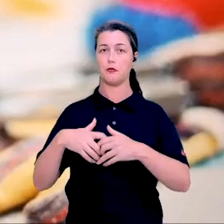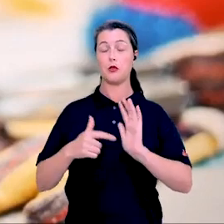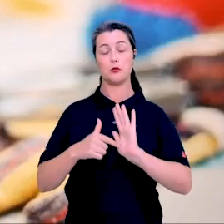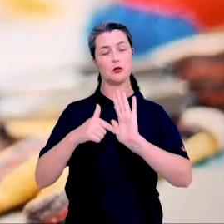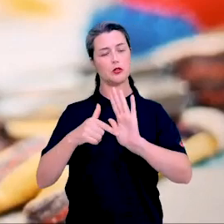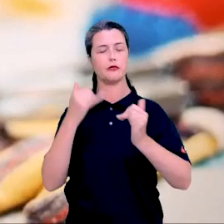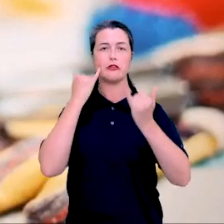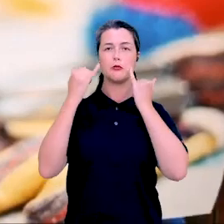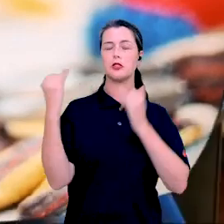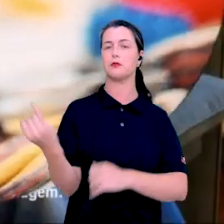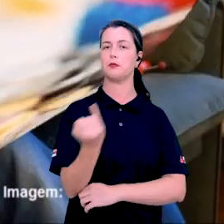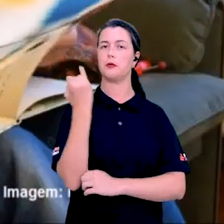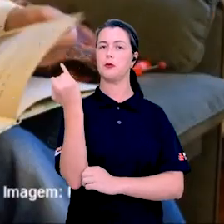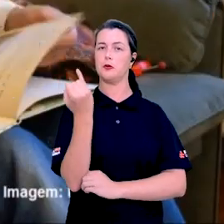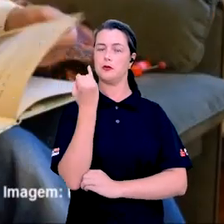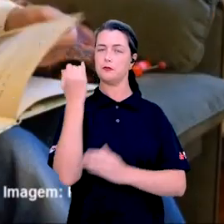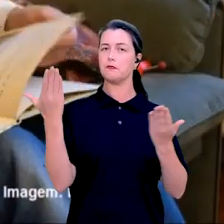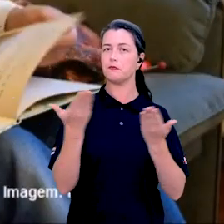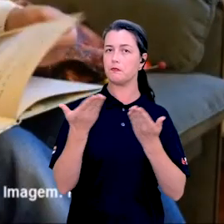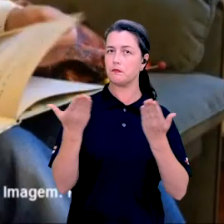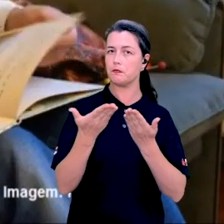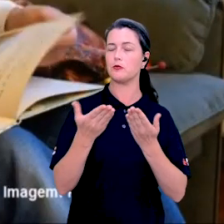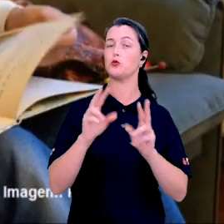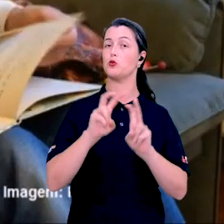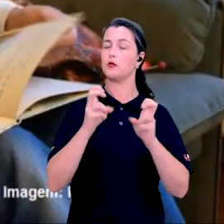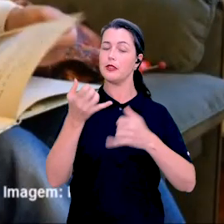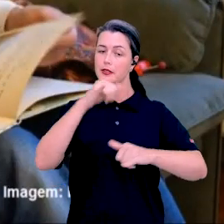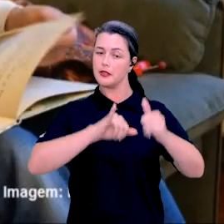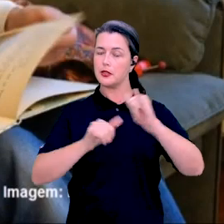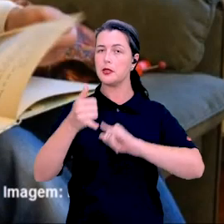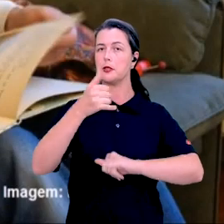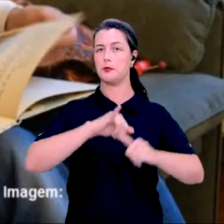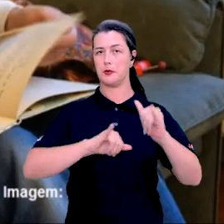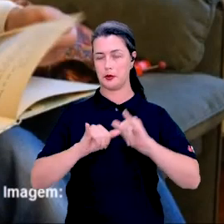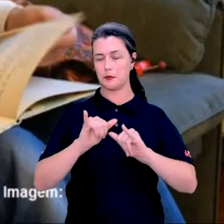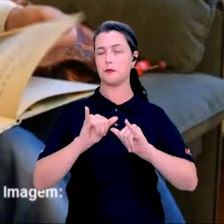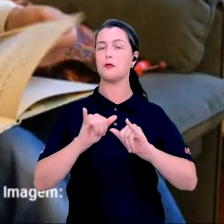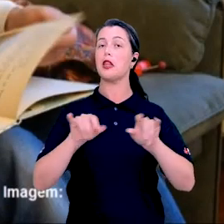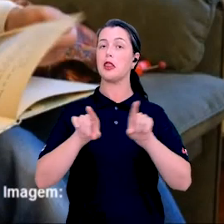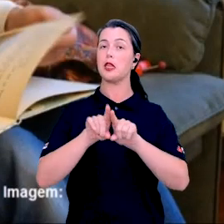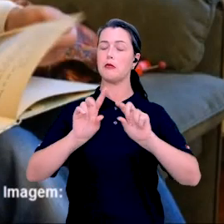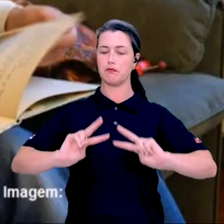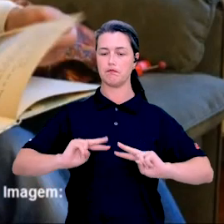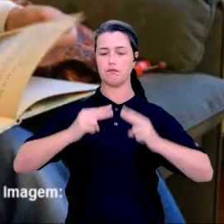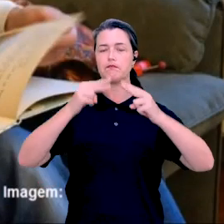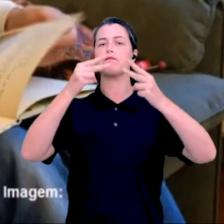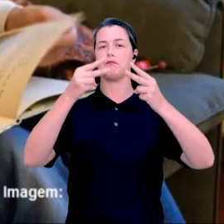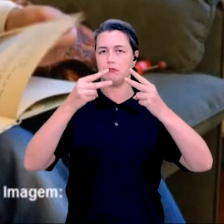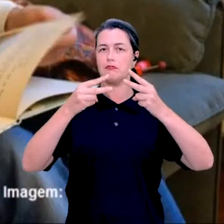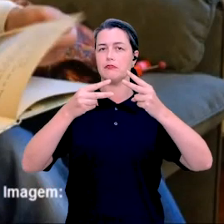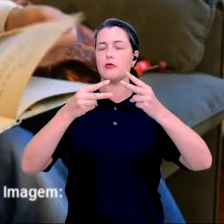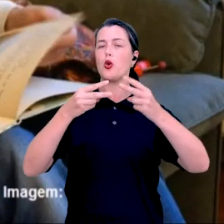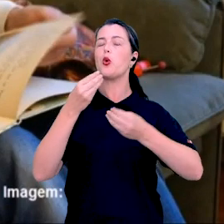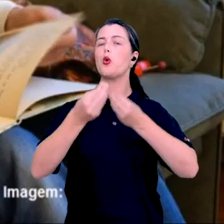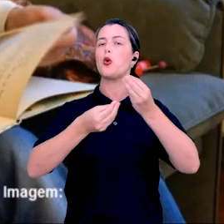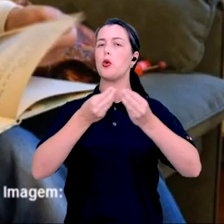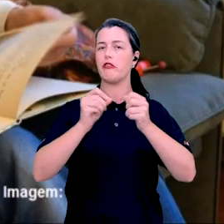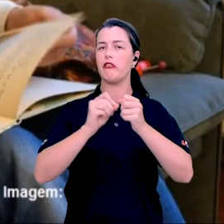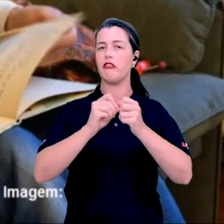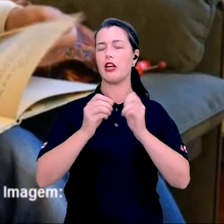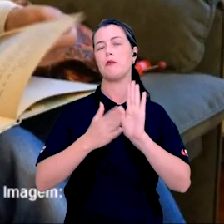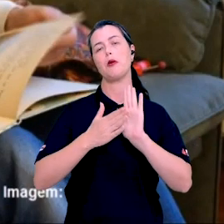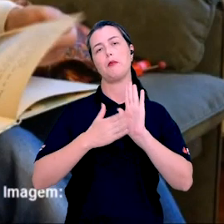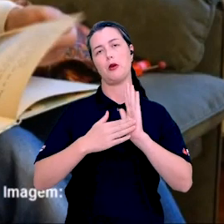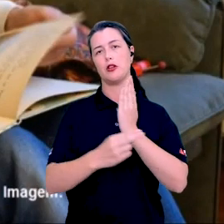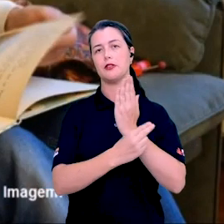algumas informações importantes da química e da atuação de alguns neurotransmissores e também a proposta de Luria